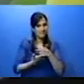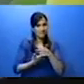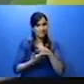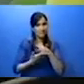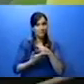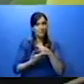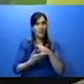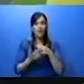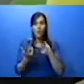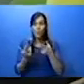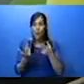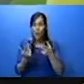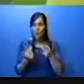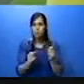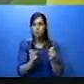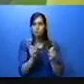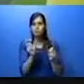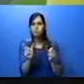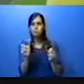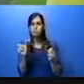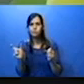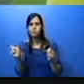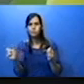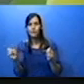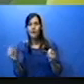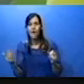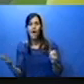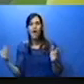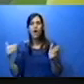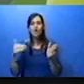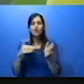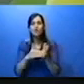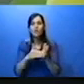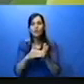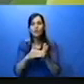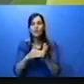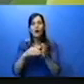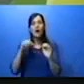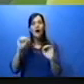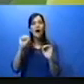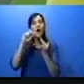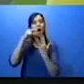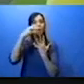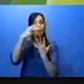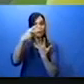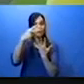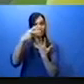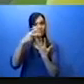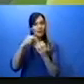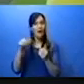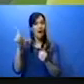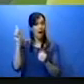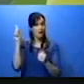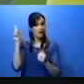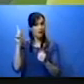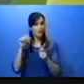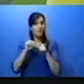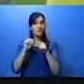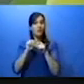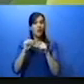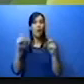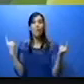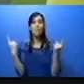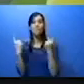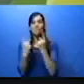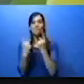está o expoente e a gente chega numa potência. Aqui a gente está fazendo o inverso. A gente tem